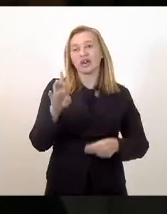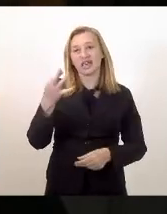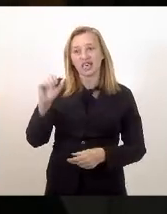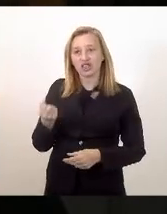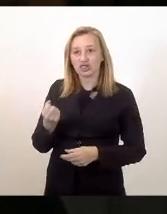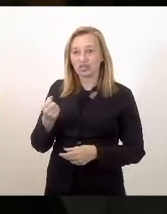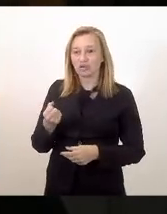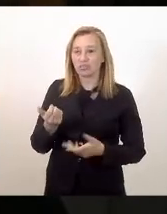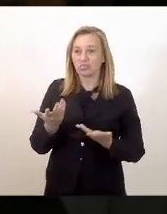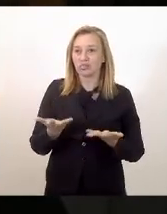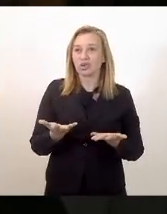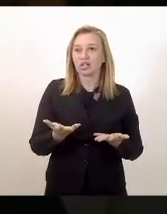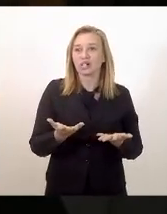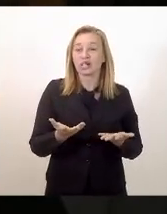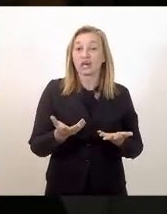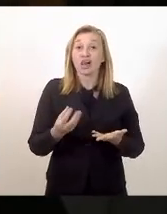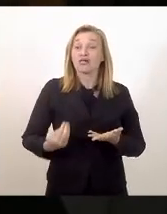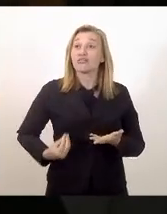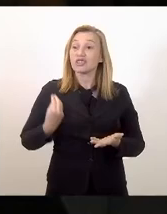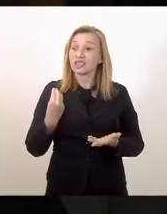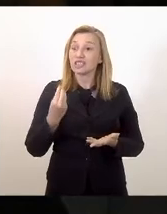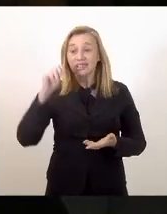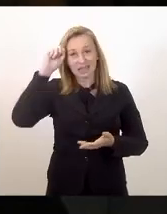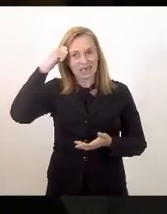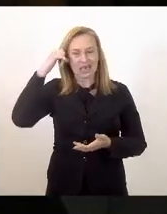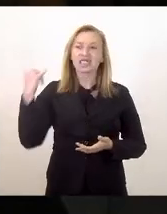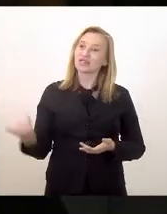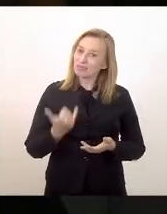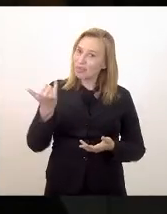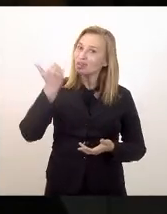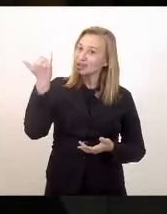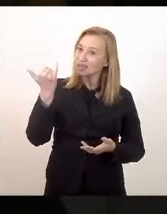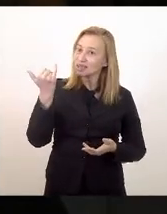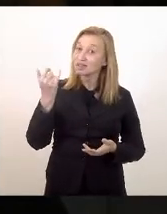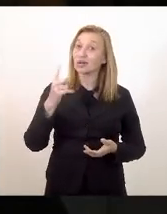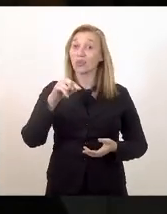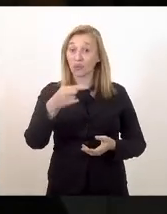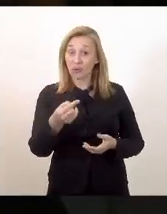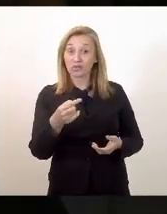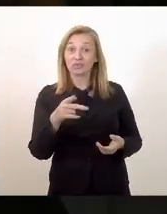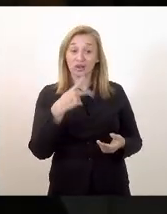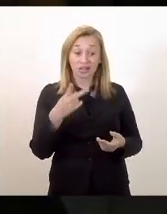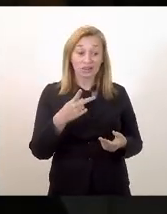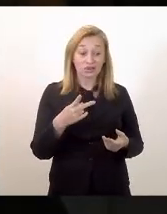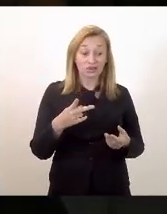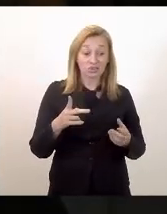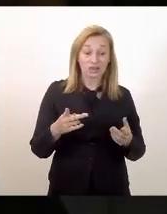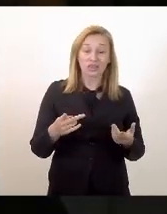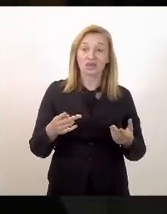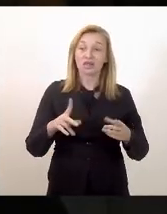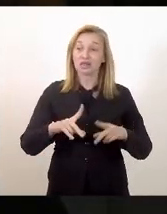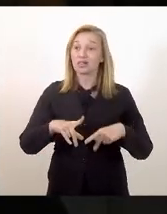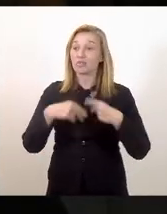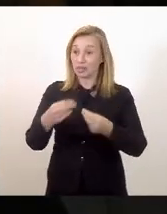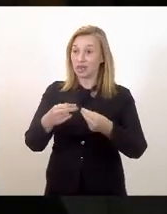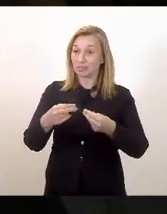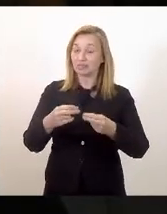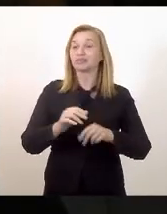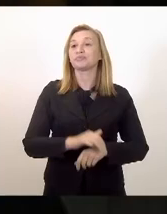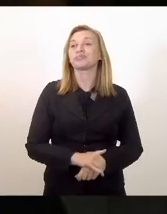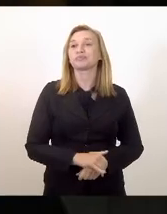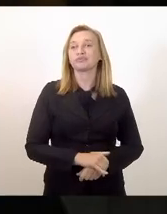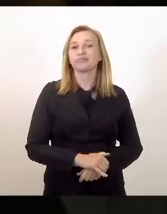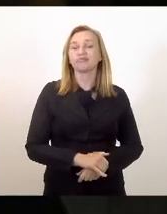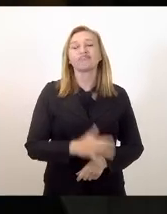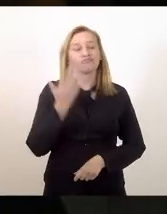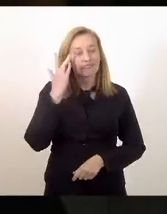eu cito o coletivo Vidas Negras Importam, que foi um dos coletivos agraciado com essa comenda, com essa premiação. E